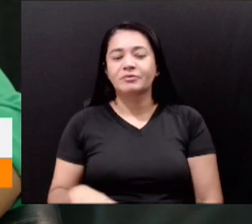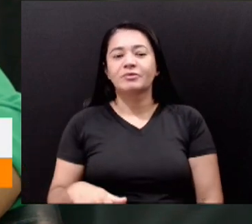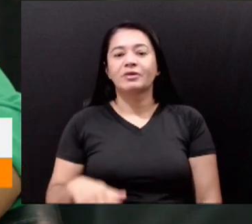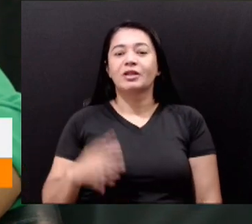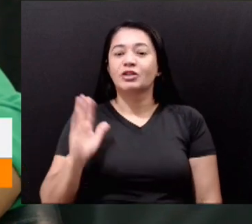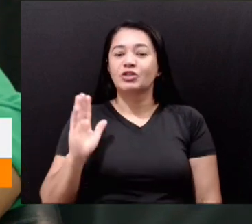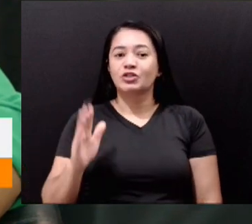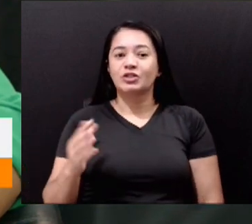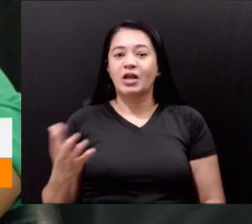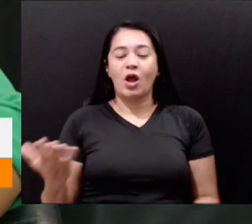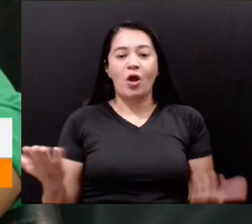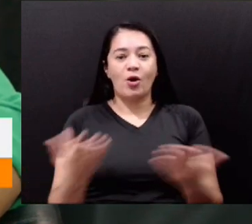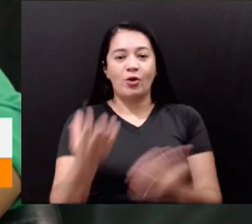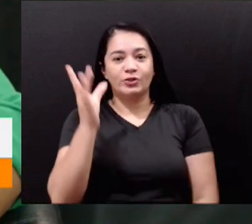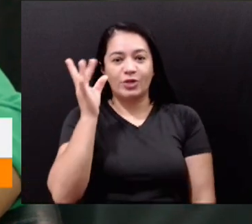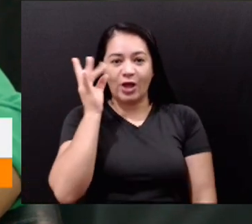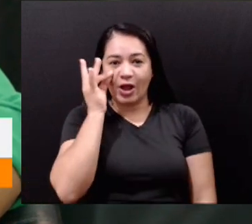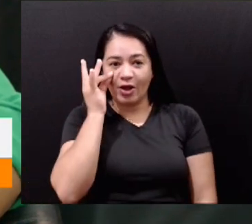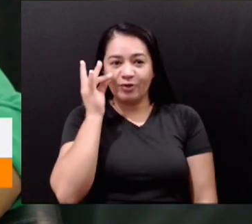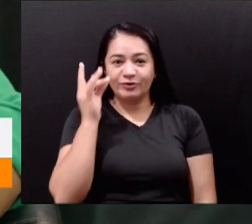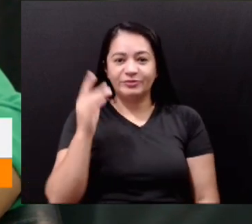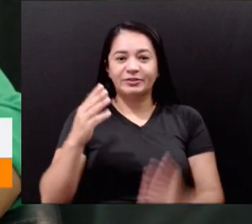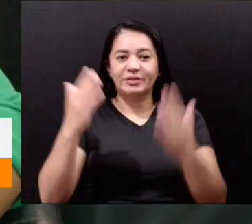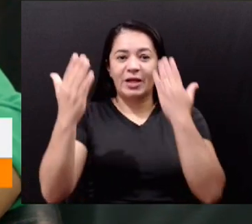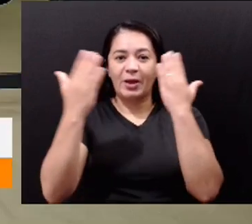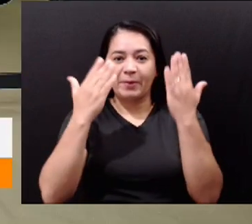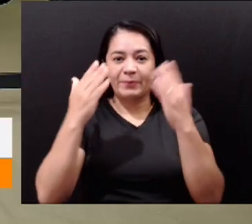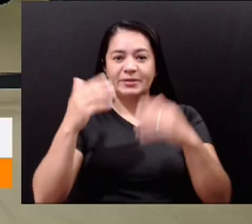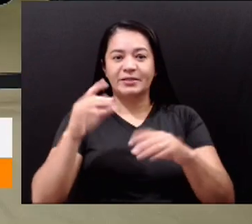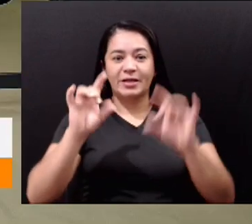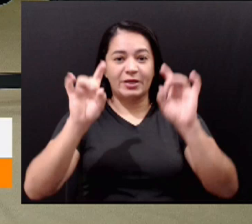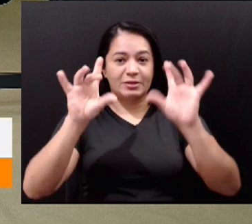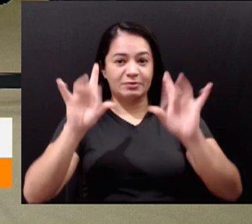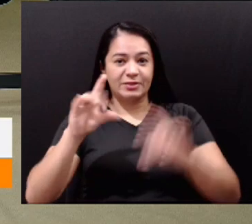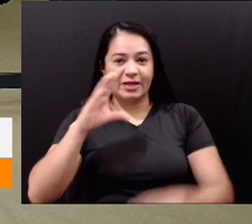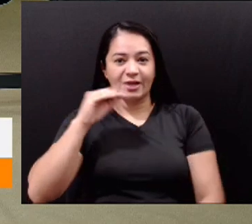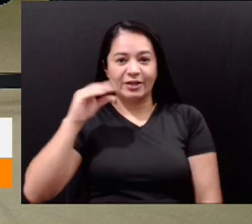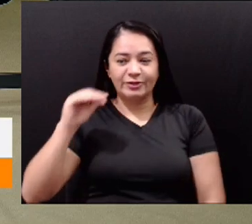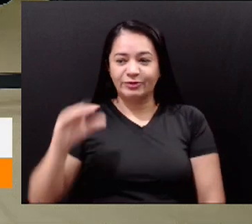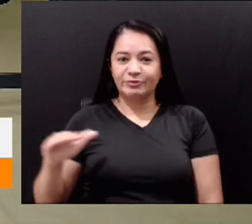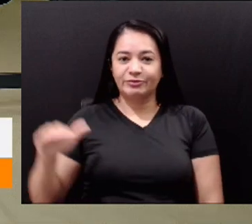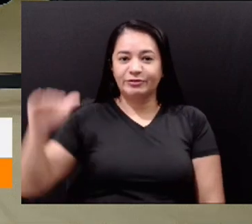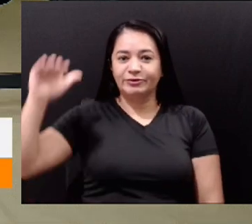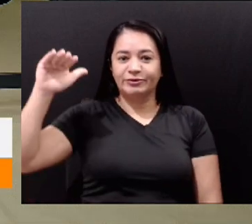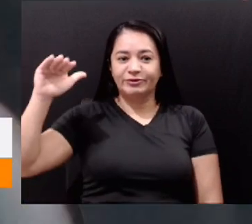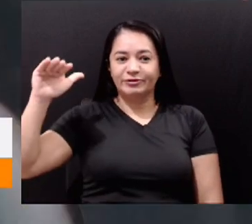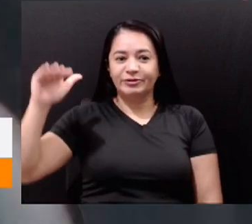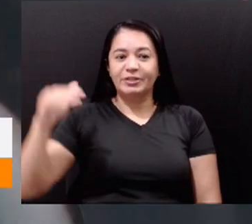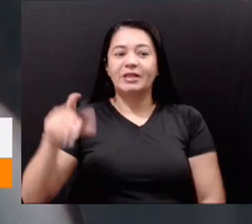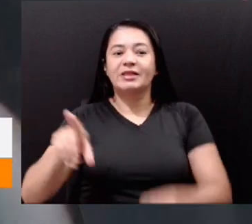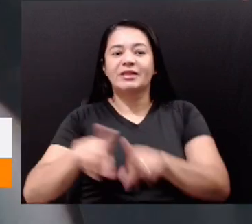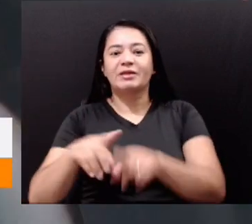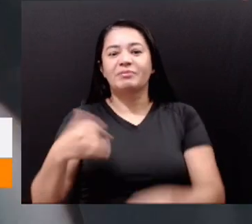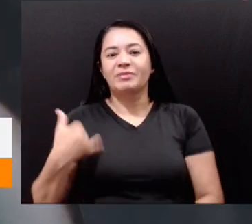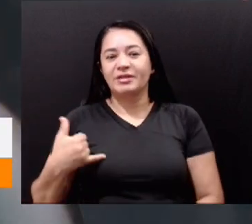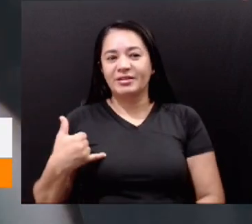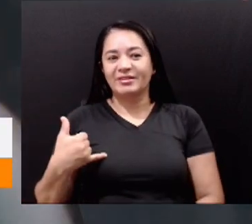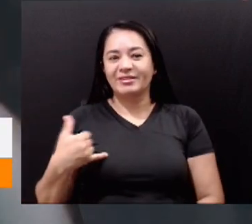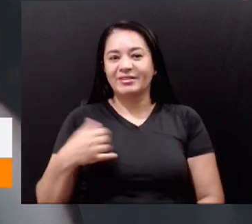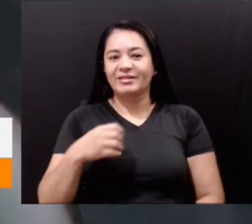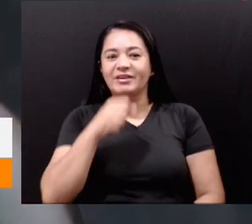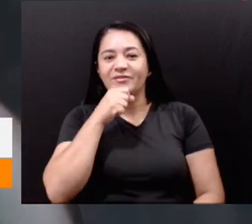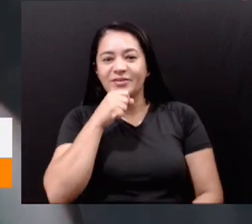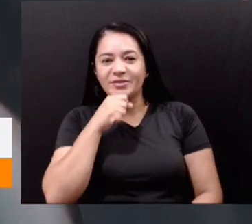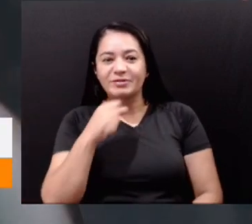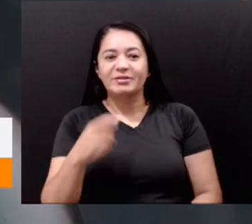estúdio a nossa psicóloga, especialista em adolescentes e adultos e também envelhecimento, a Lívia Pacheco, que daqui a pouquinho vai conversar com